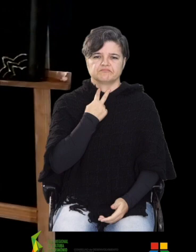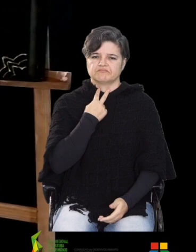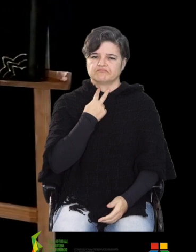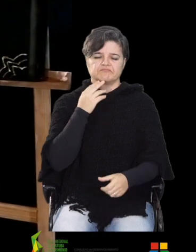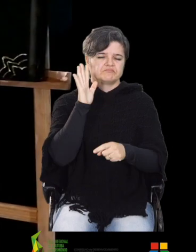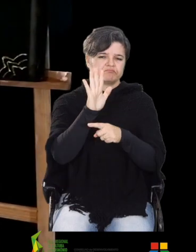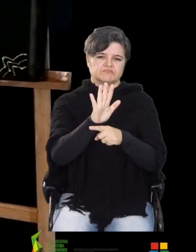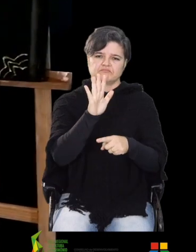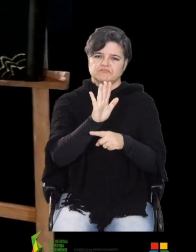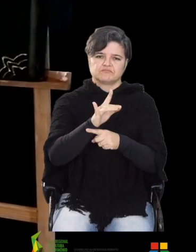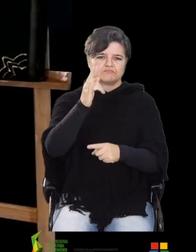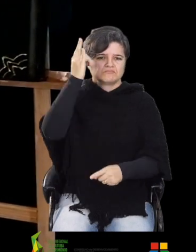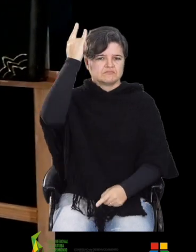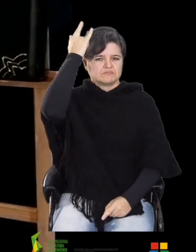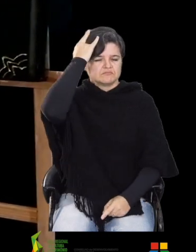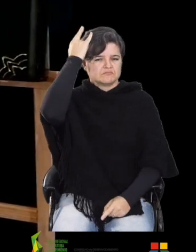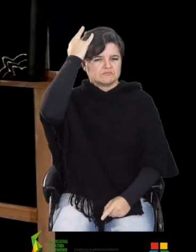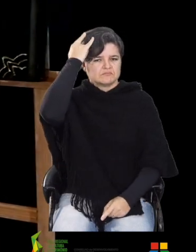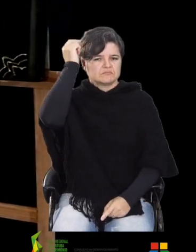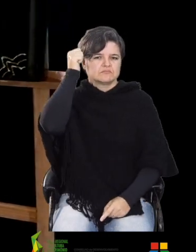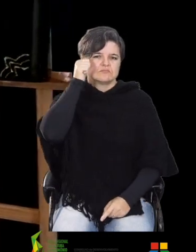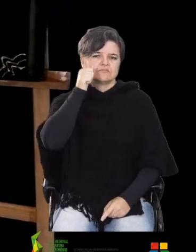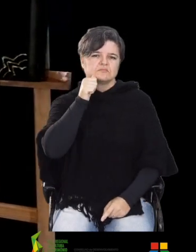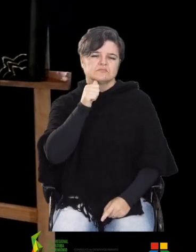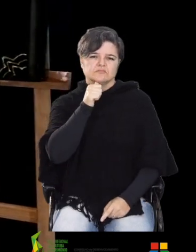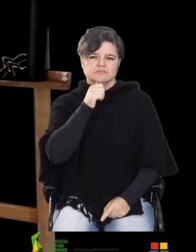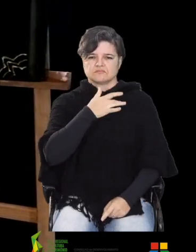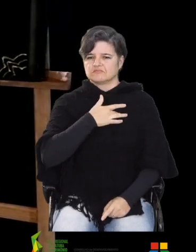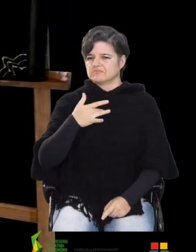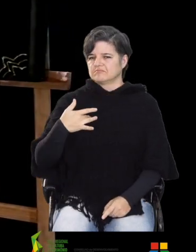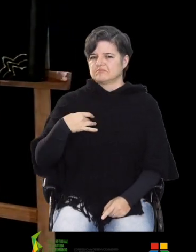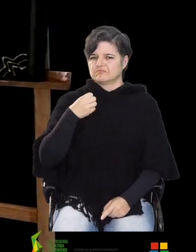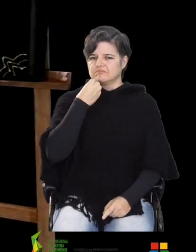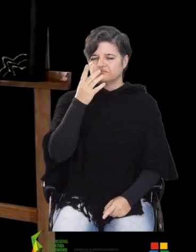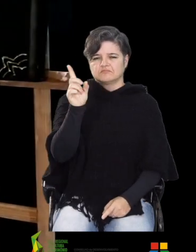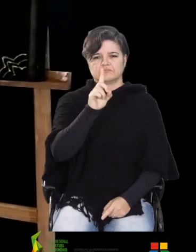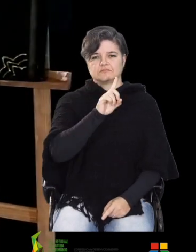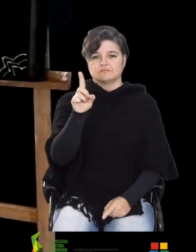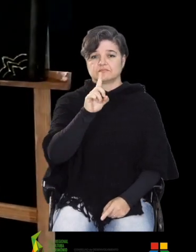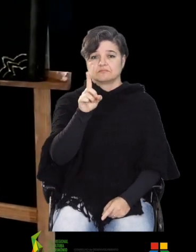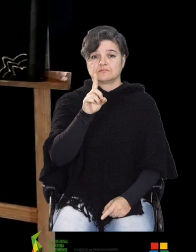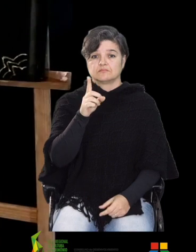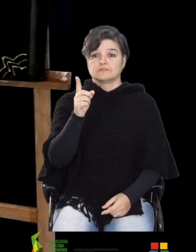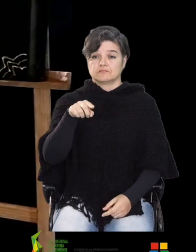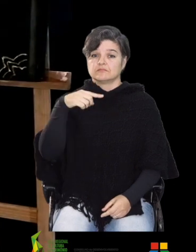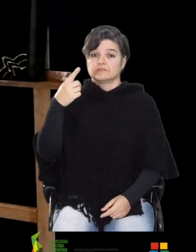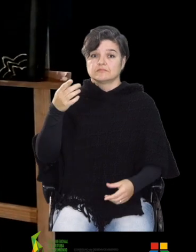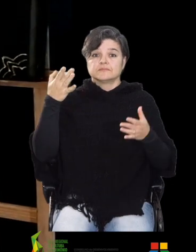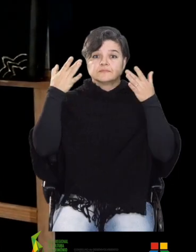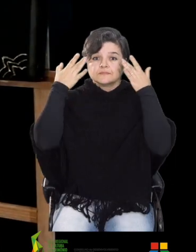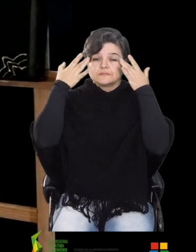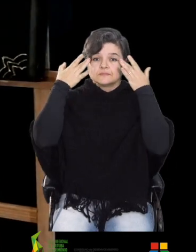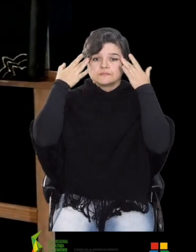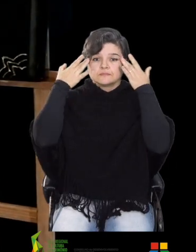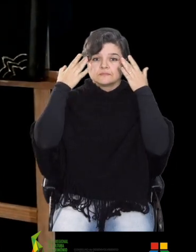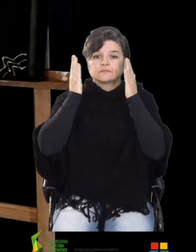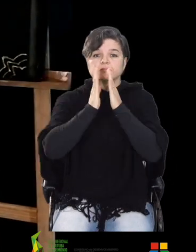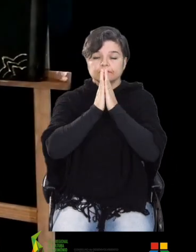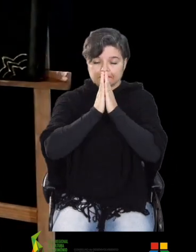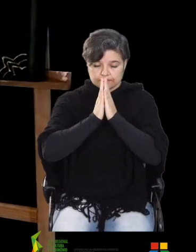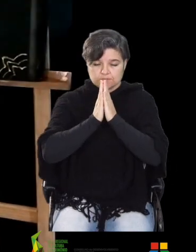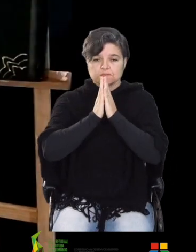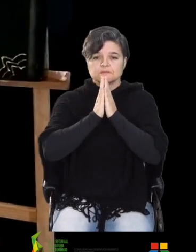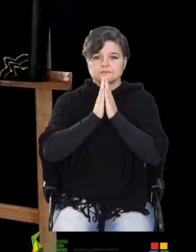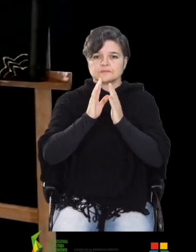não conseguiram a cura que a princesa encontrar vieram os japoneses a